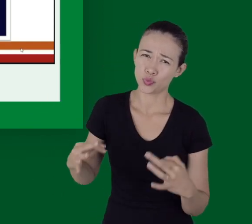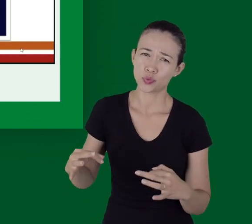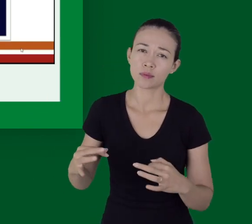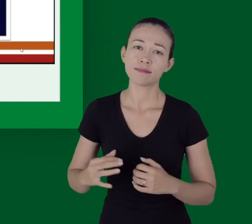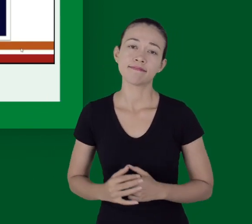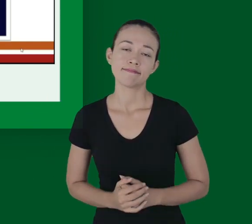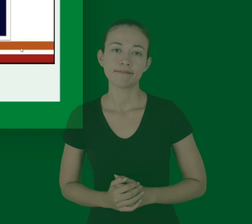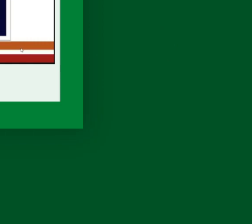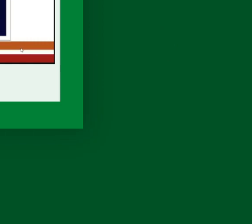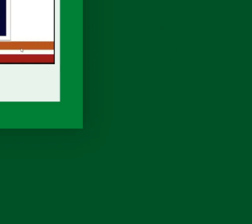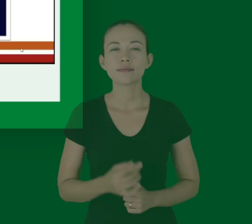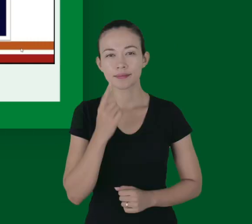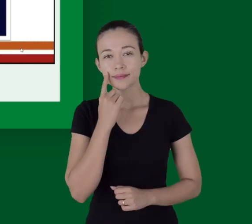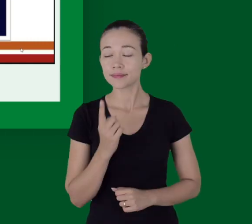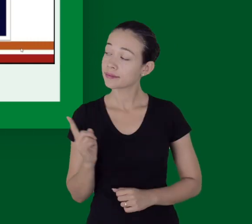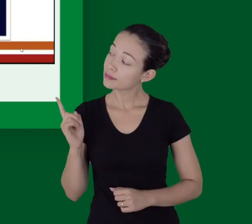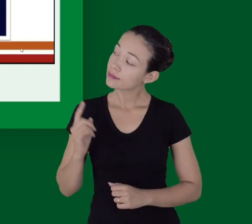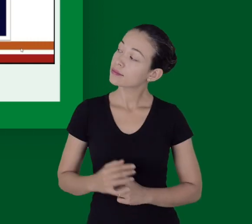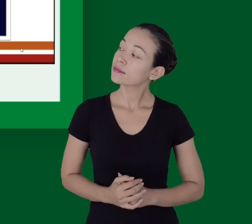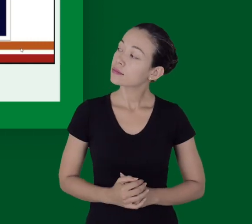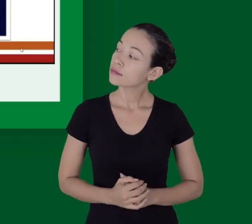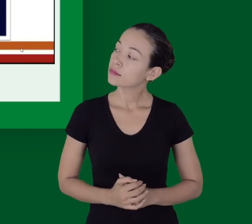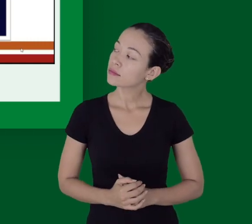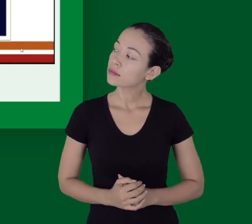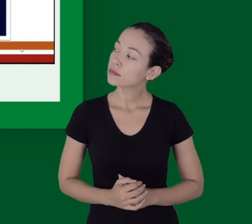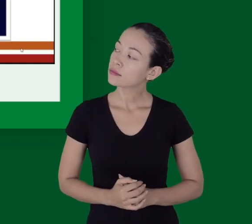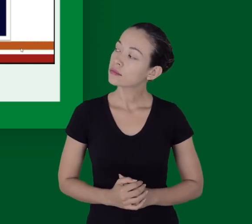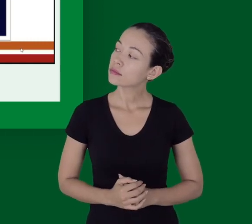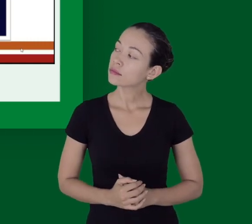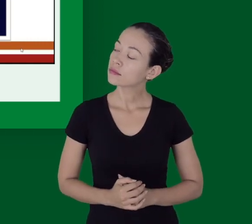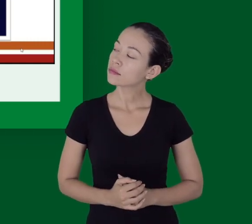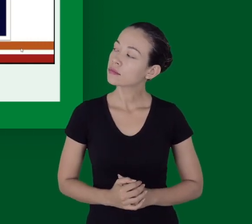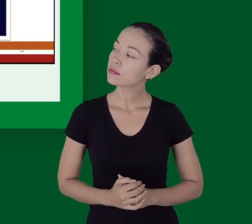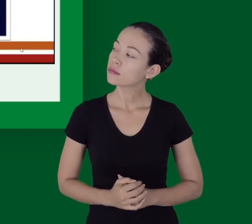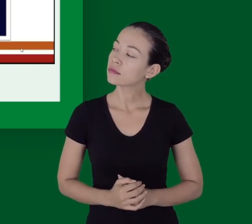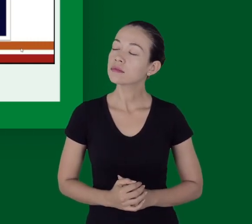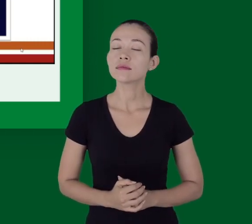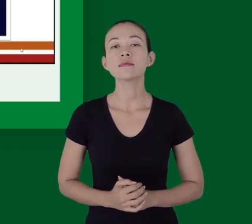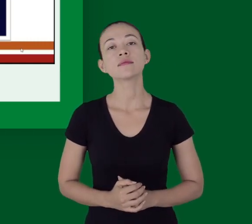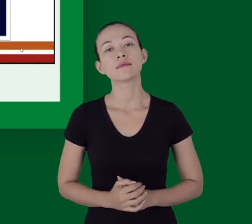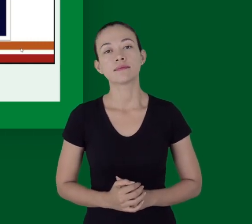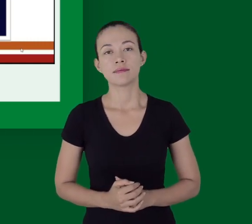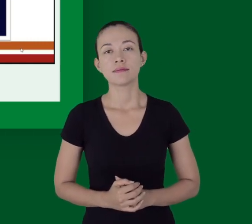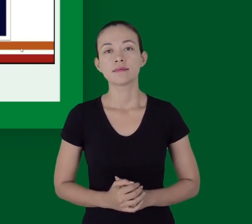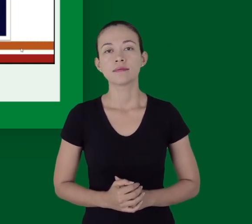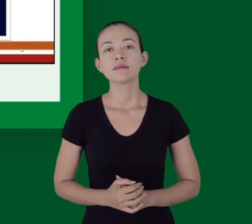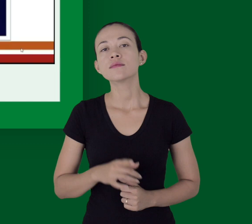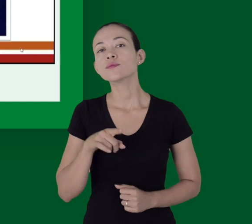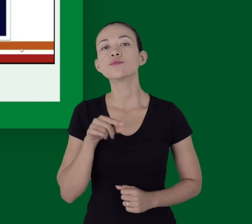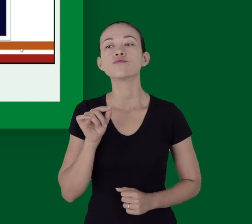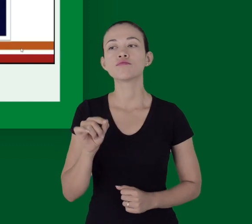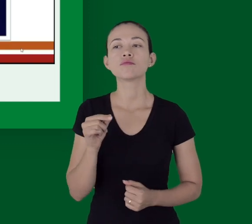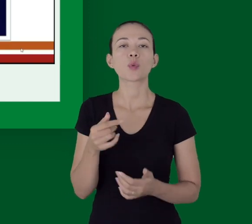existir no paciente com dor torácica. E quando a gente desconfia de uma dor torácica coronariana, né, de